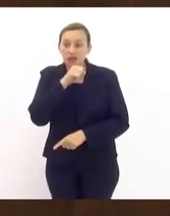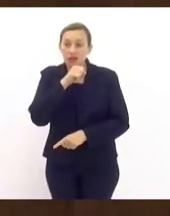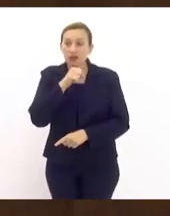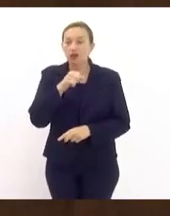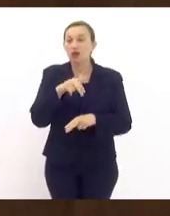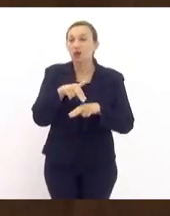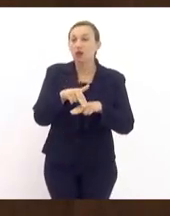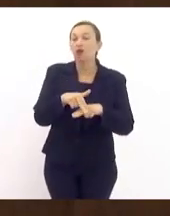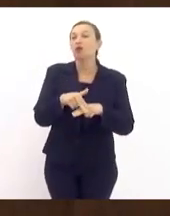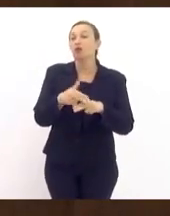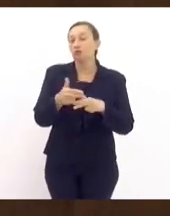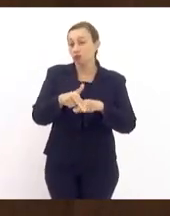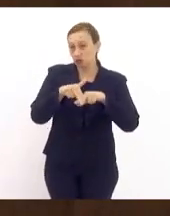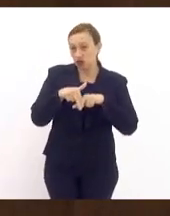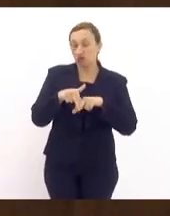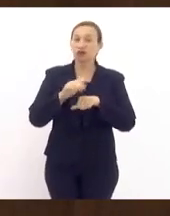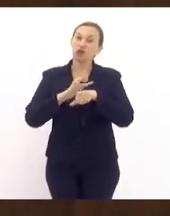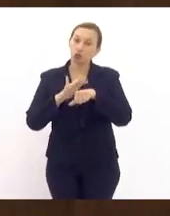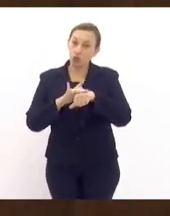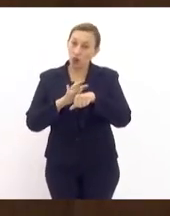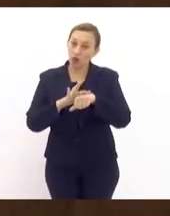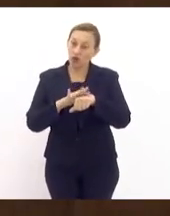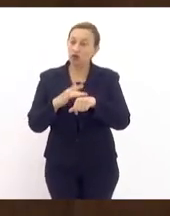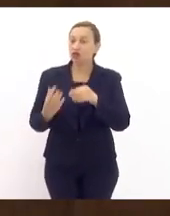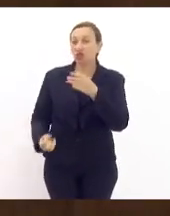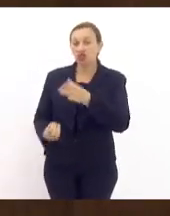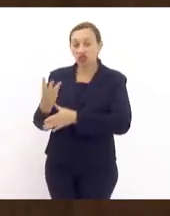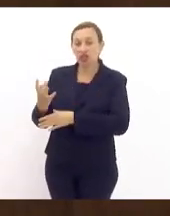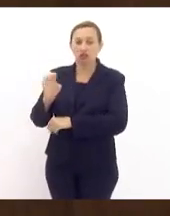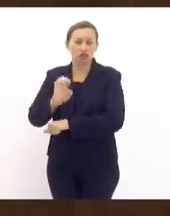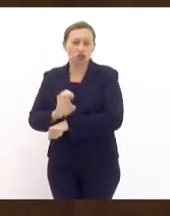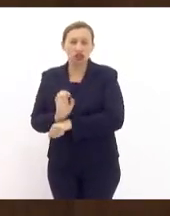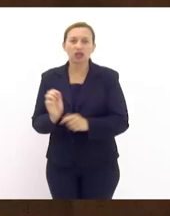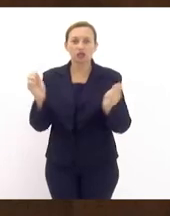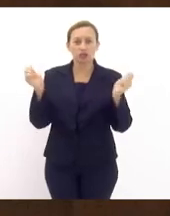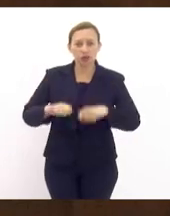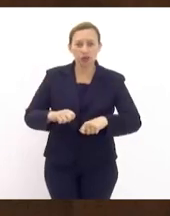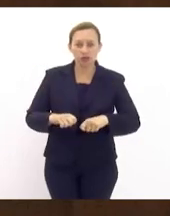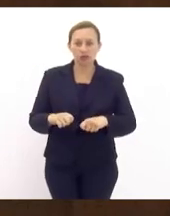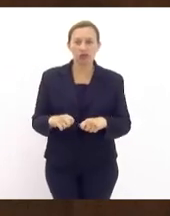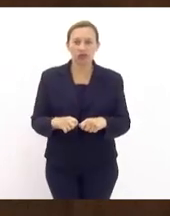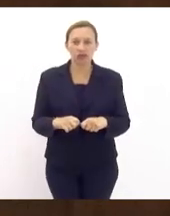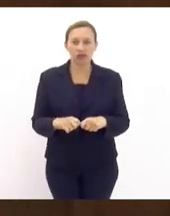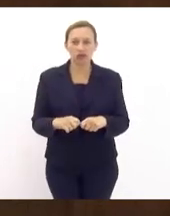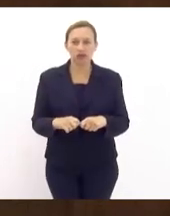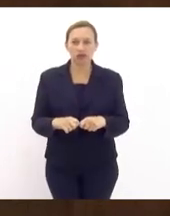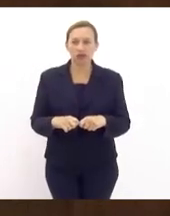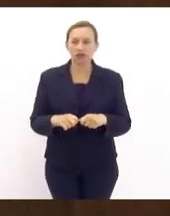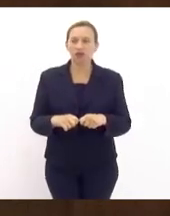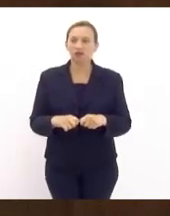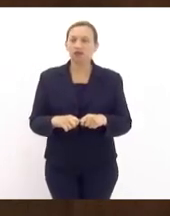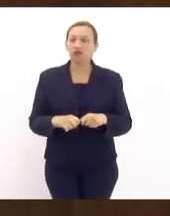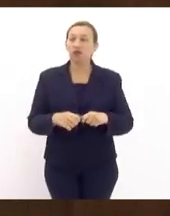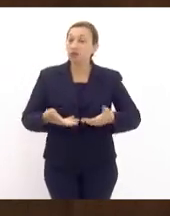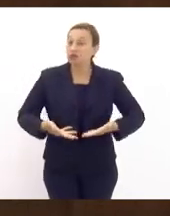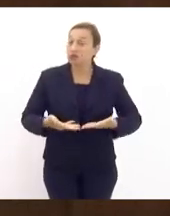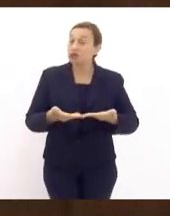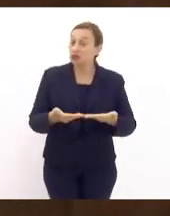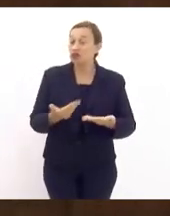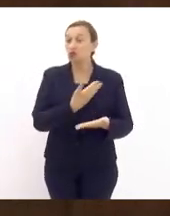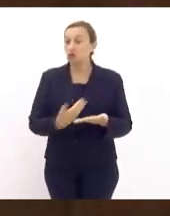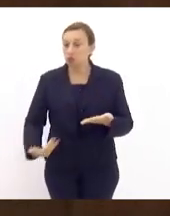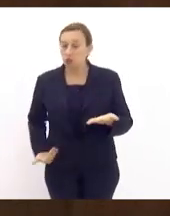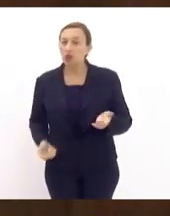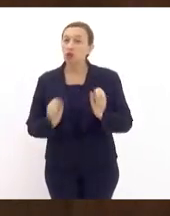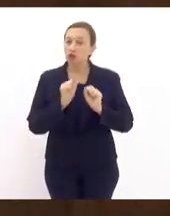acometidas por a endometriose. Quando a gente cria no âmbito do Estado a possibilidade de serviços que possam atender